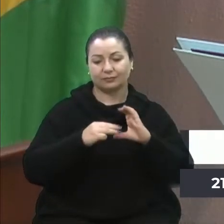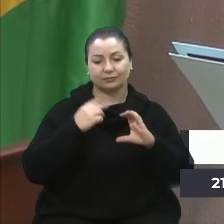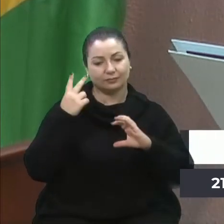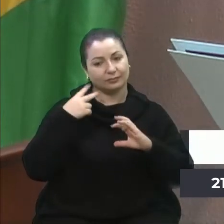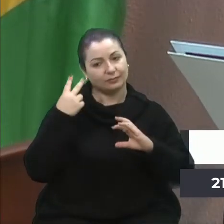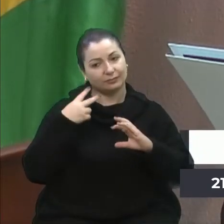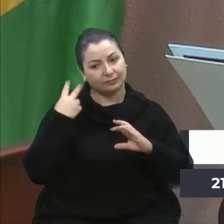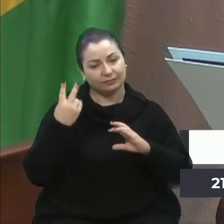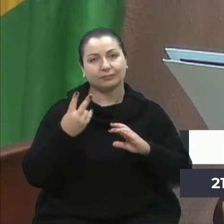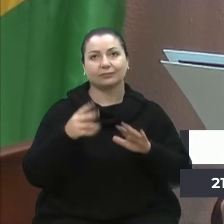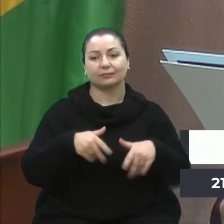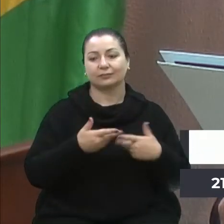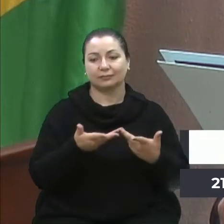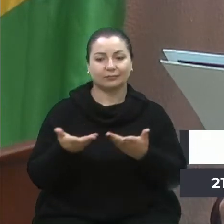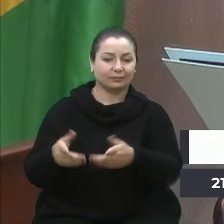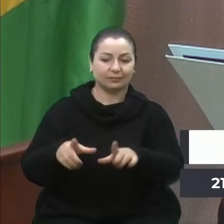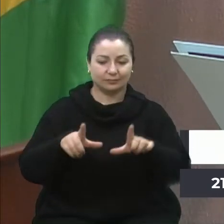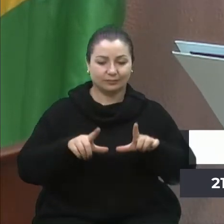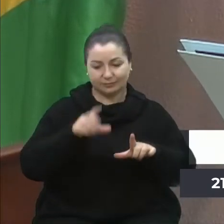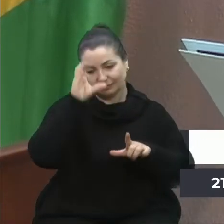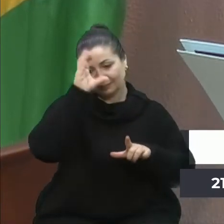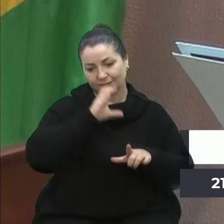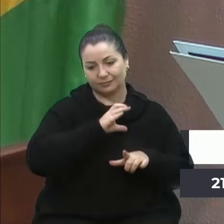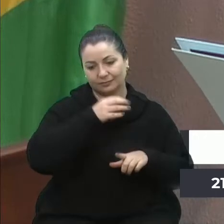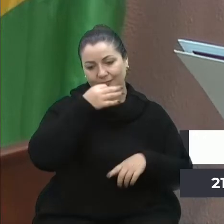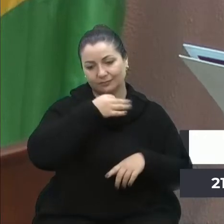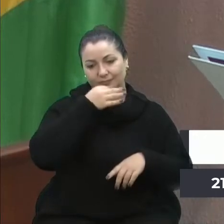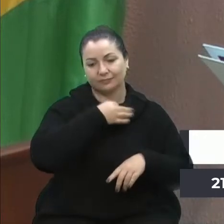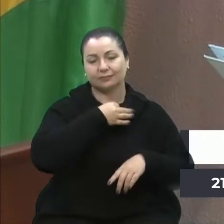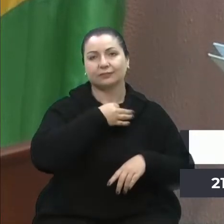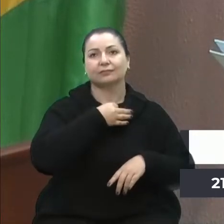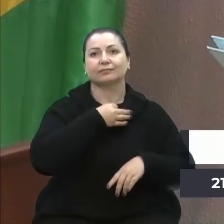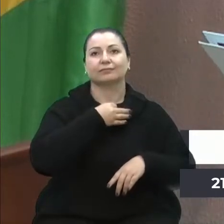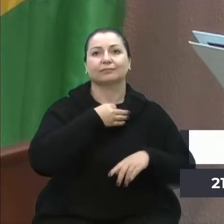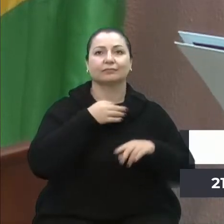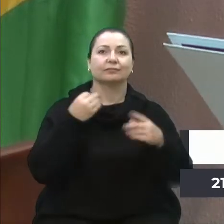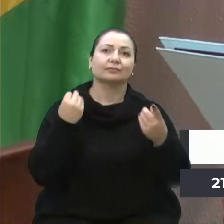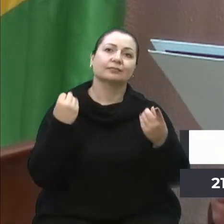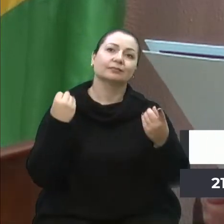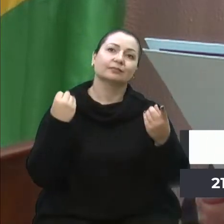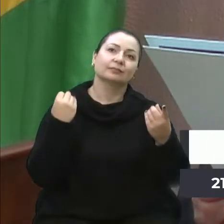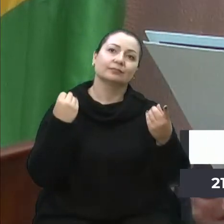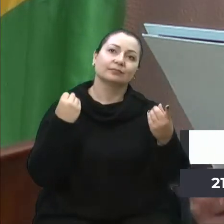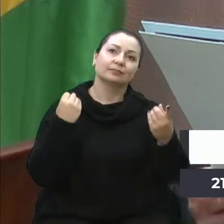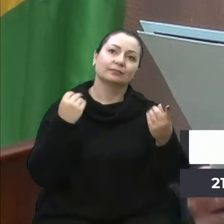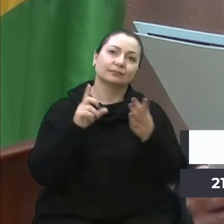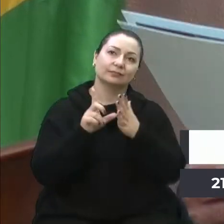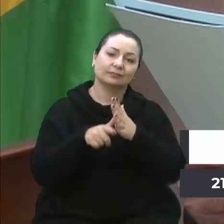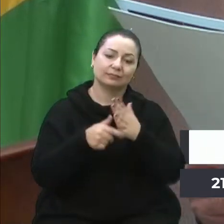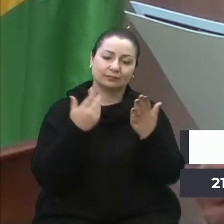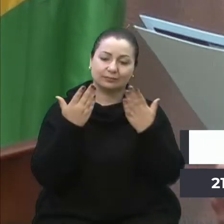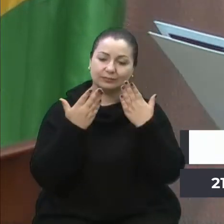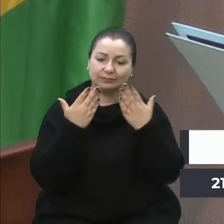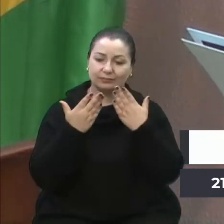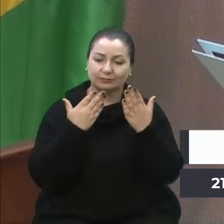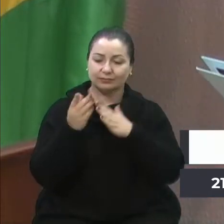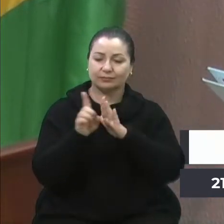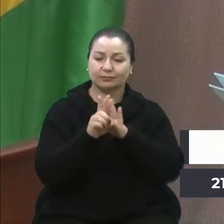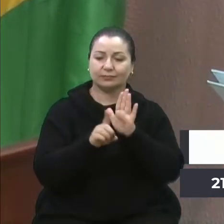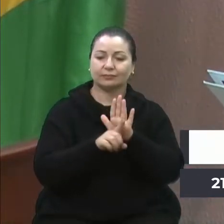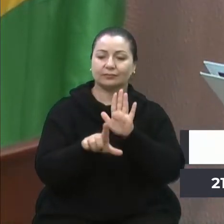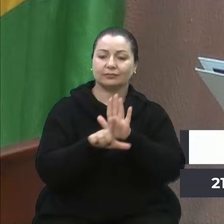a concessão de título de cidadão caxiense mediante a propositura de decreto